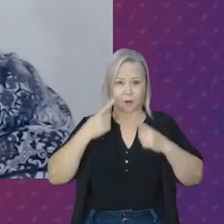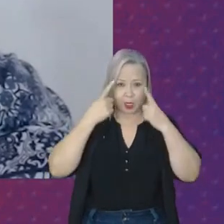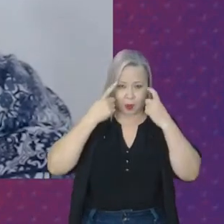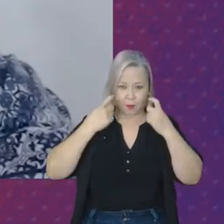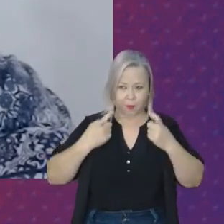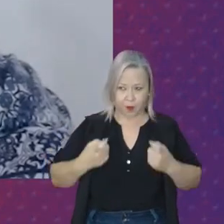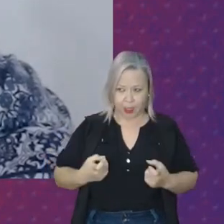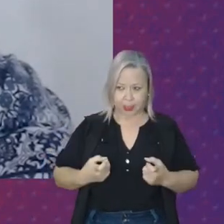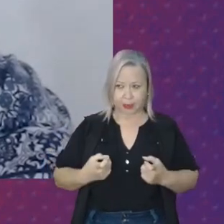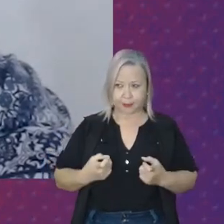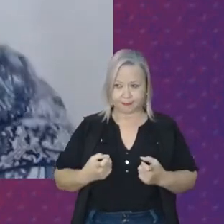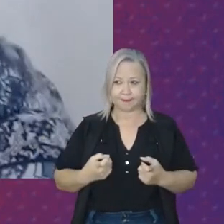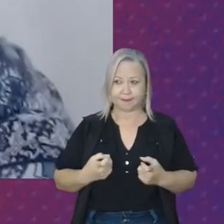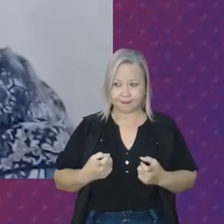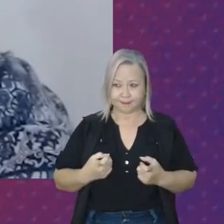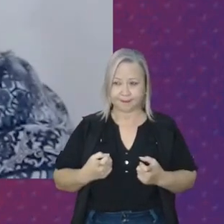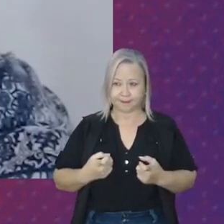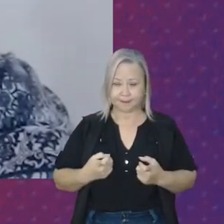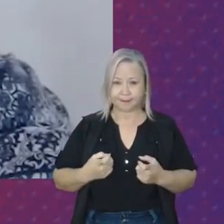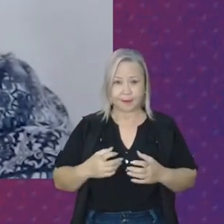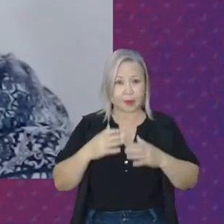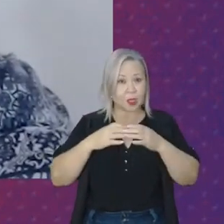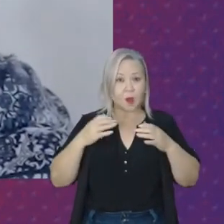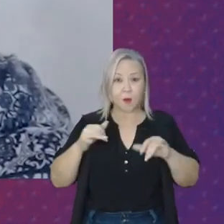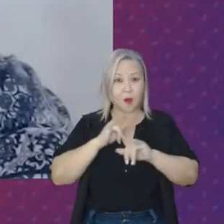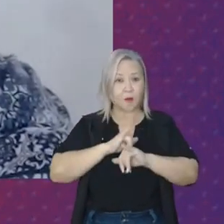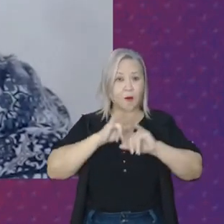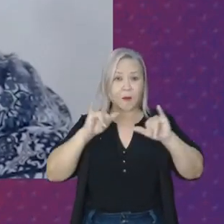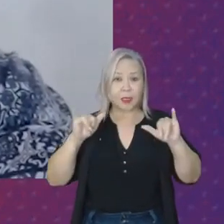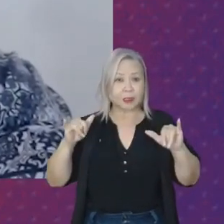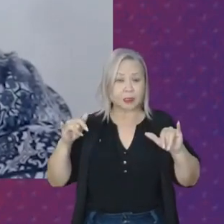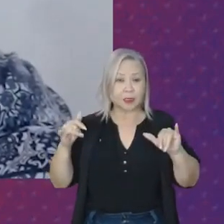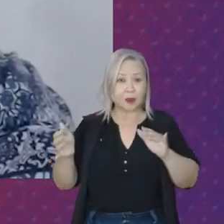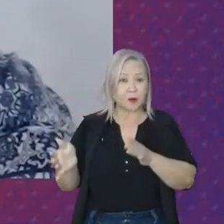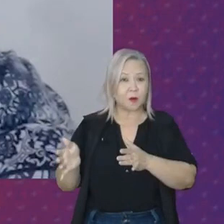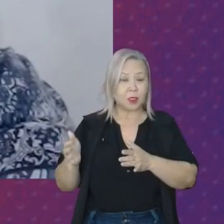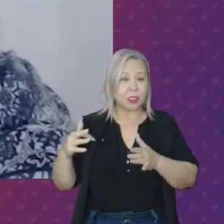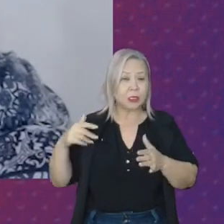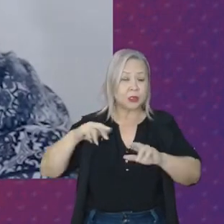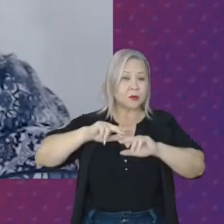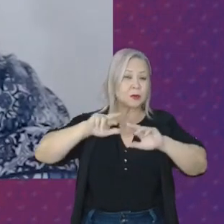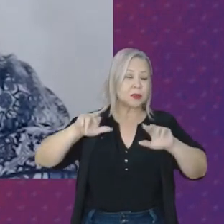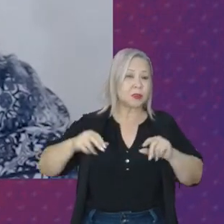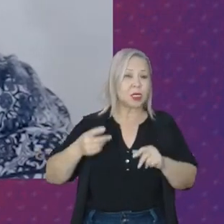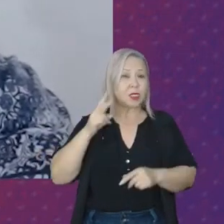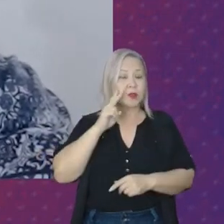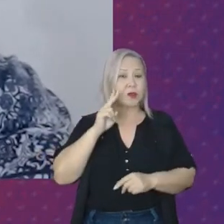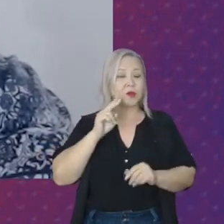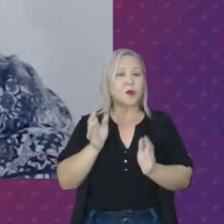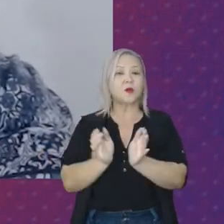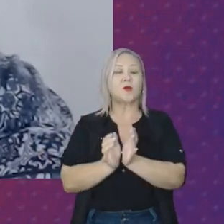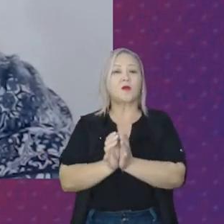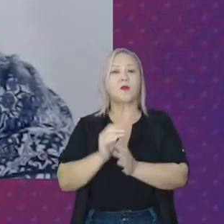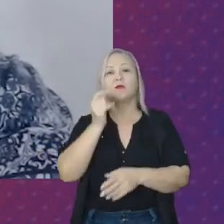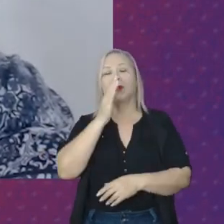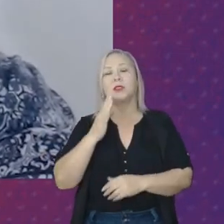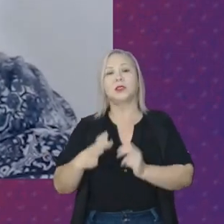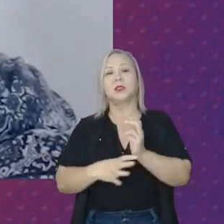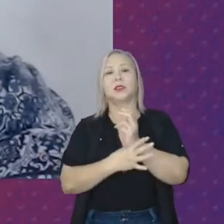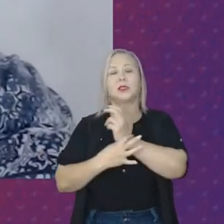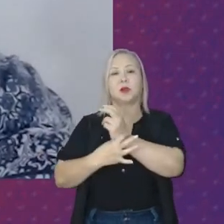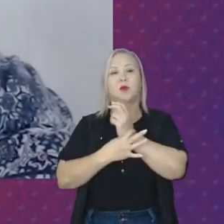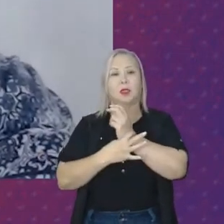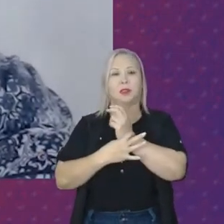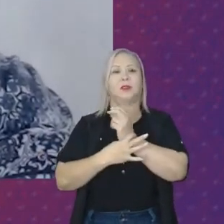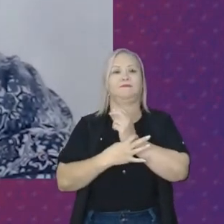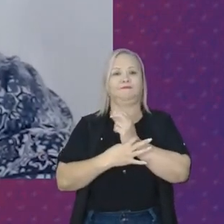violência, e é o maior dado da série histórica do Fórum Brasileiro de Segurança Pública. É um dado